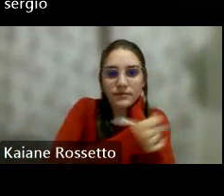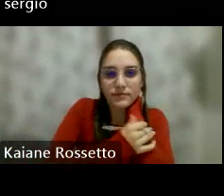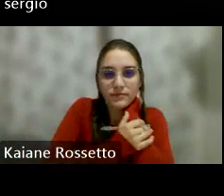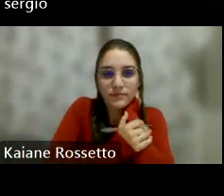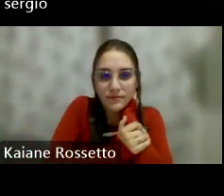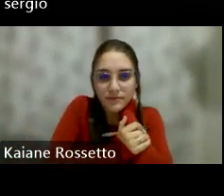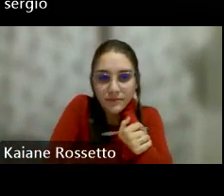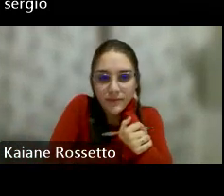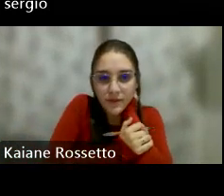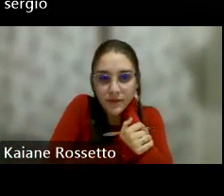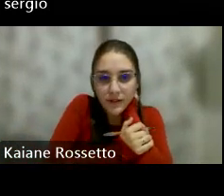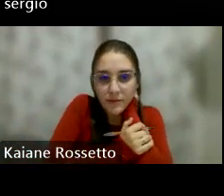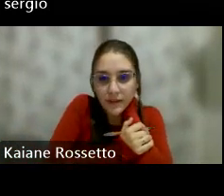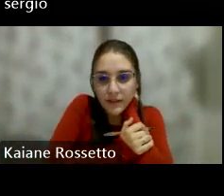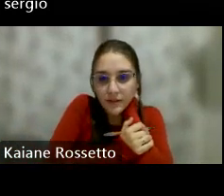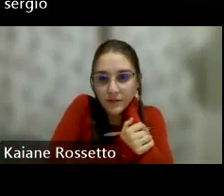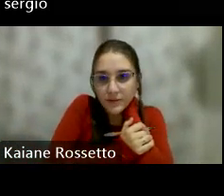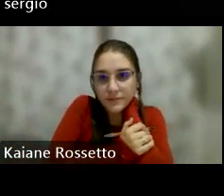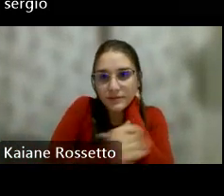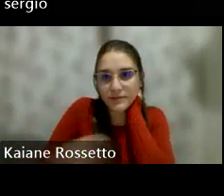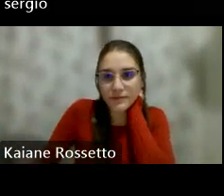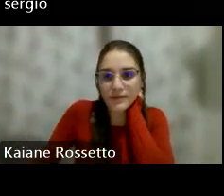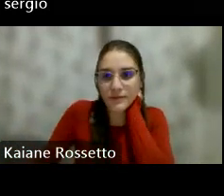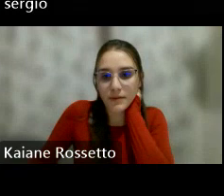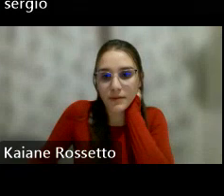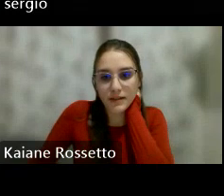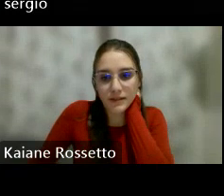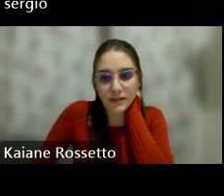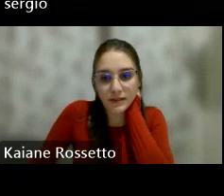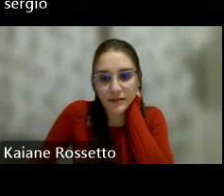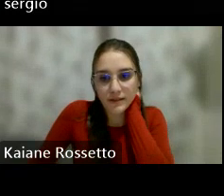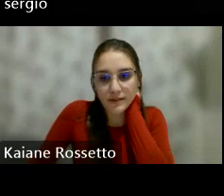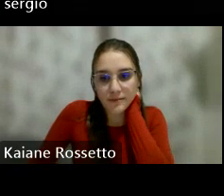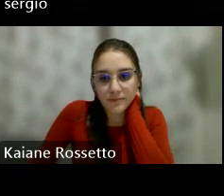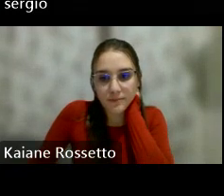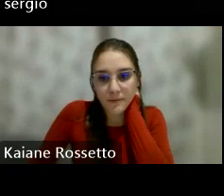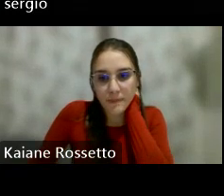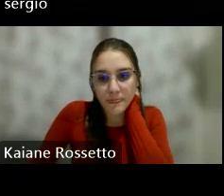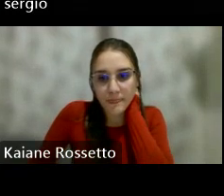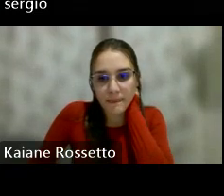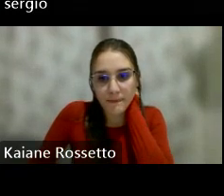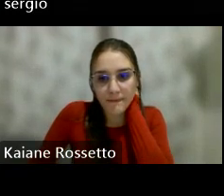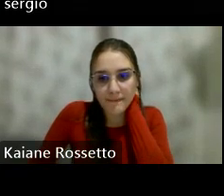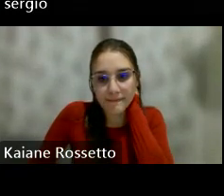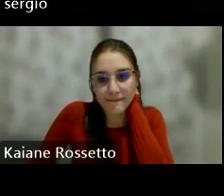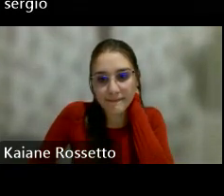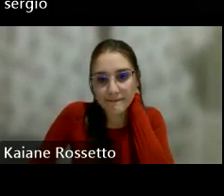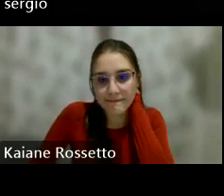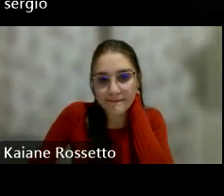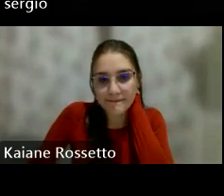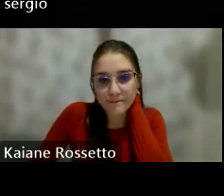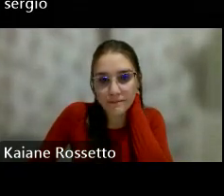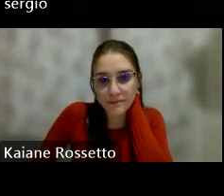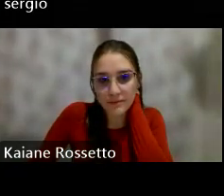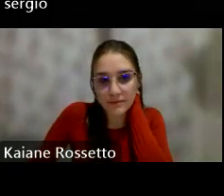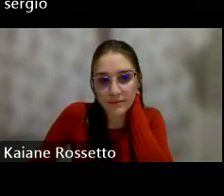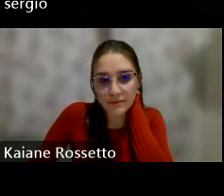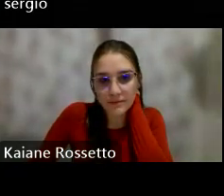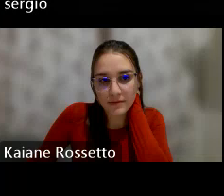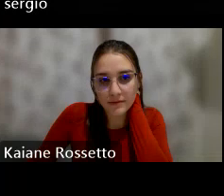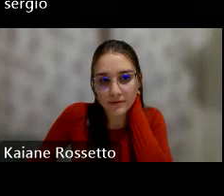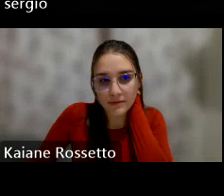alguma coisa aqui para dar aderência no revestimento? Pois é, Não tem colocaram chapisco. revestimento direto no tijolo vivo, né?